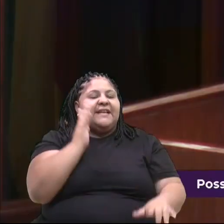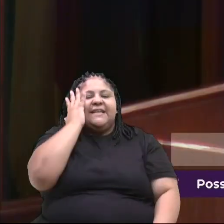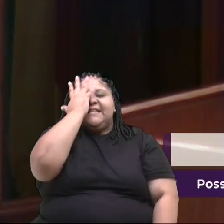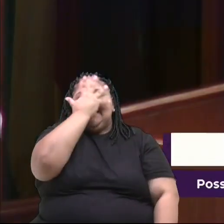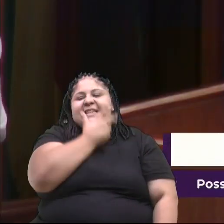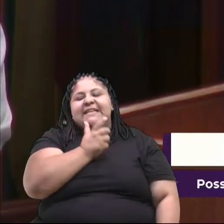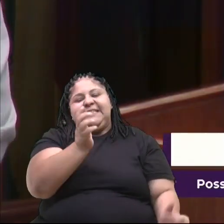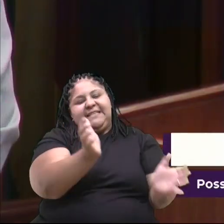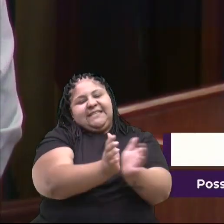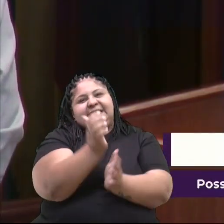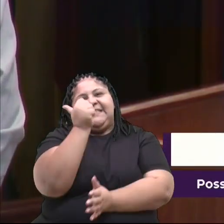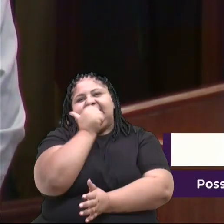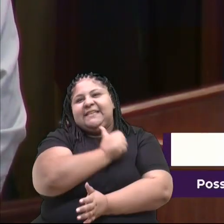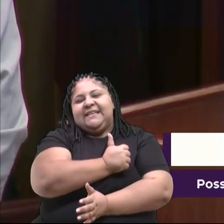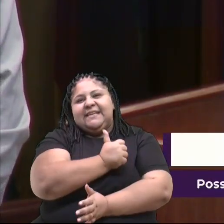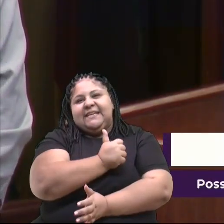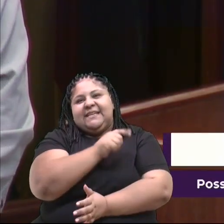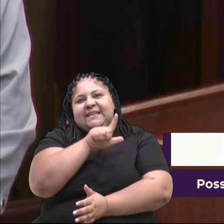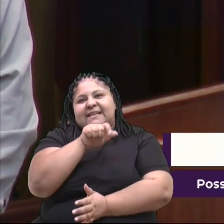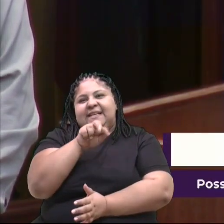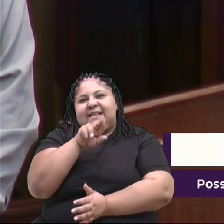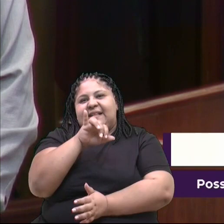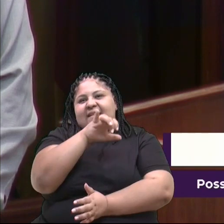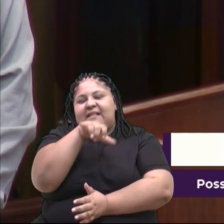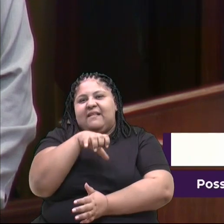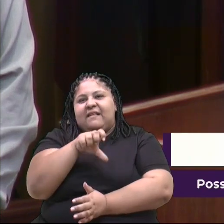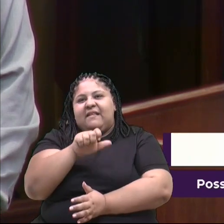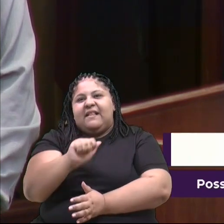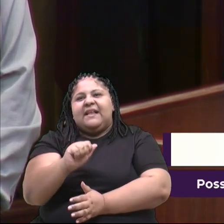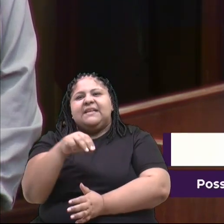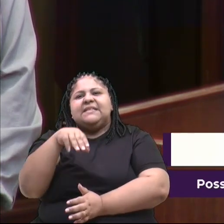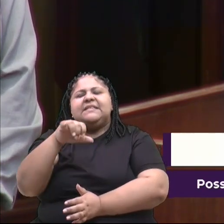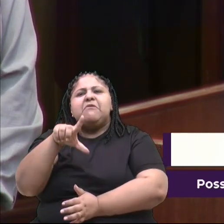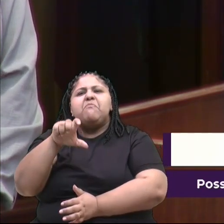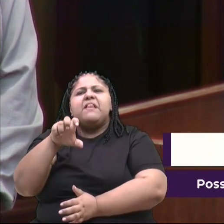equipe feminina. Quero agradecer a Larissa. A Milena está escondida?